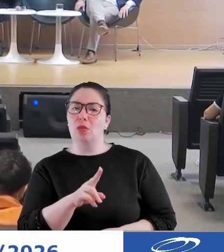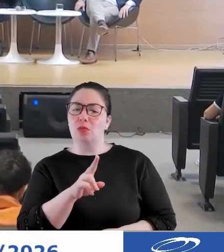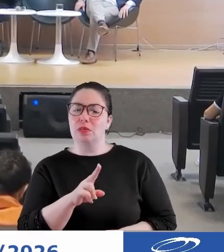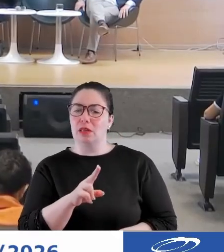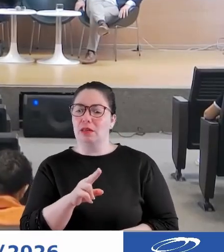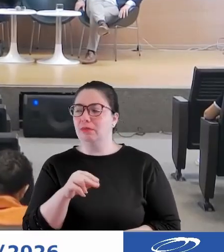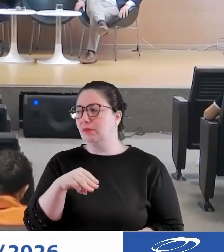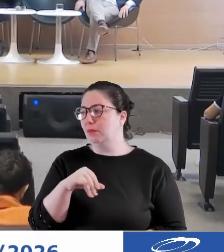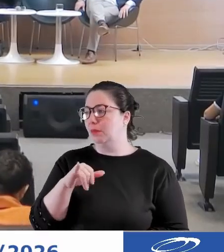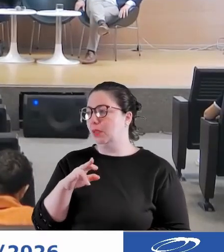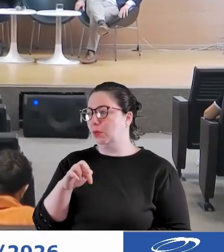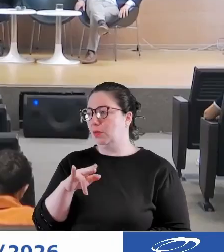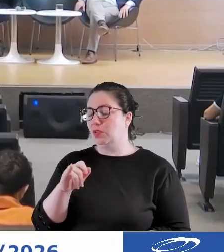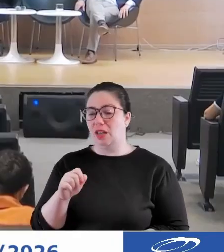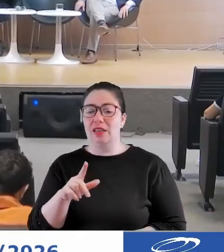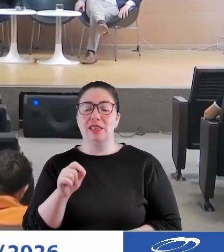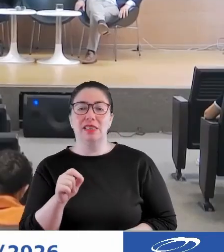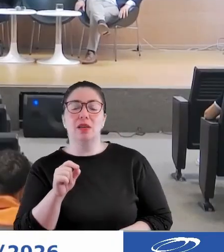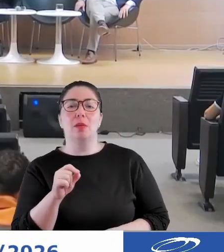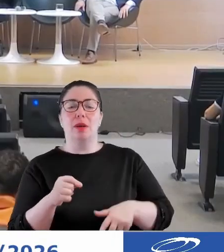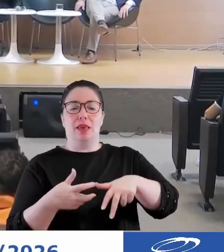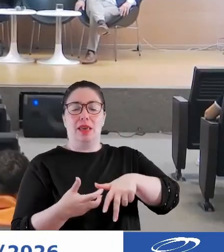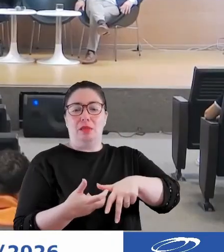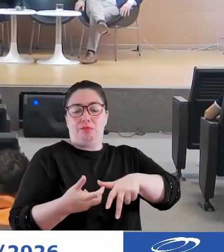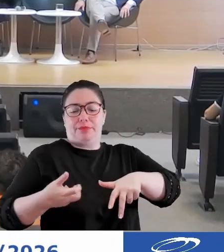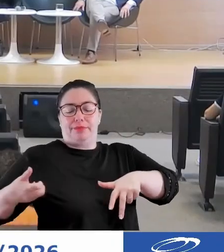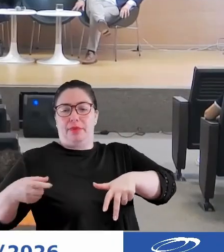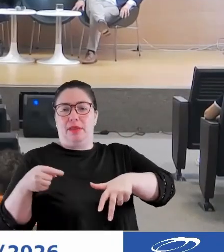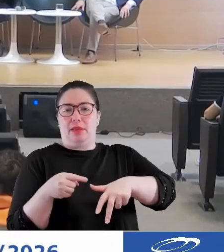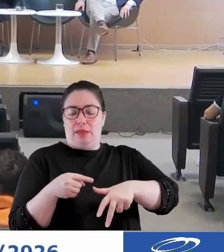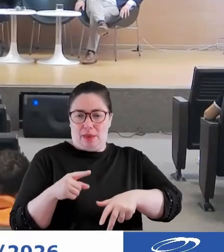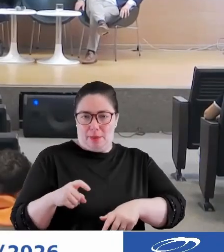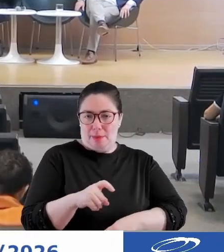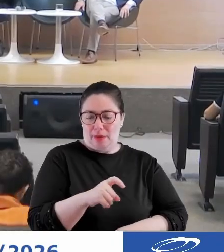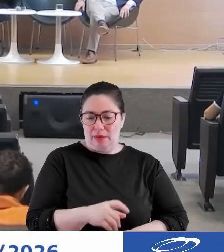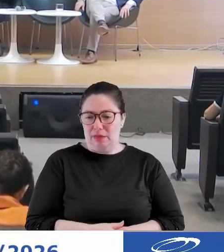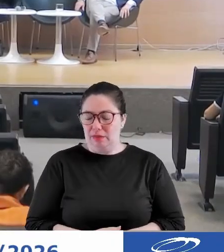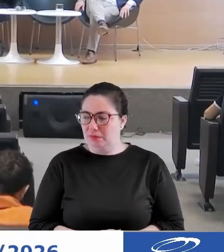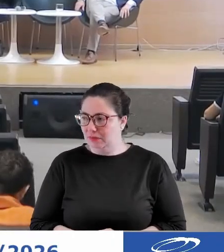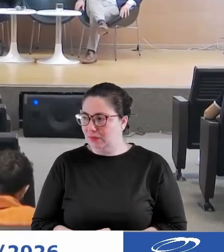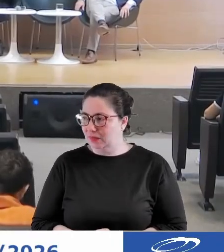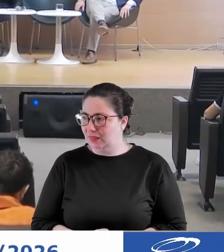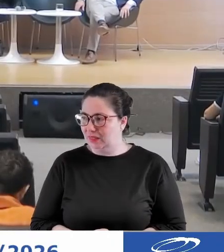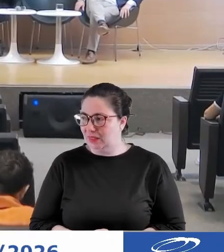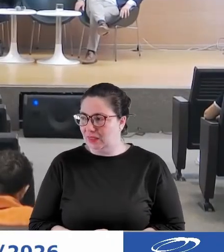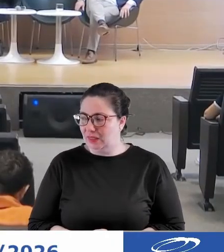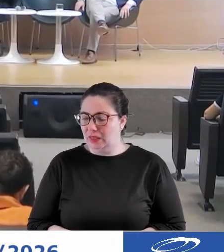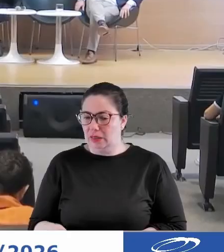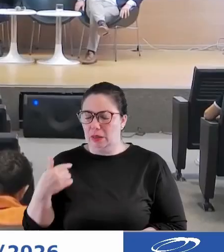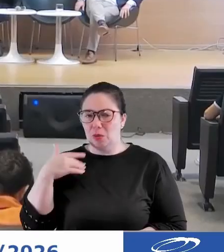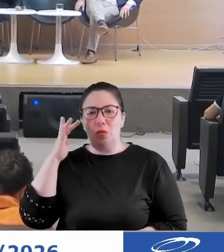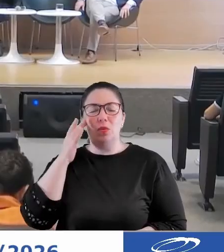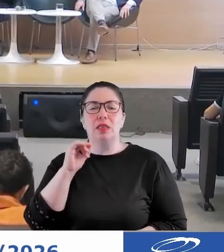material para a cultura da bactéria. E pela característica, pelo que eu entendi, do catéter